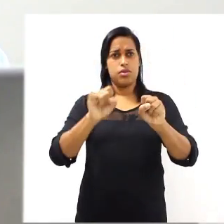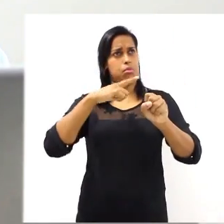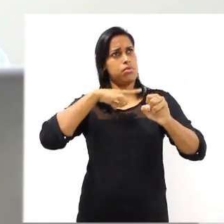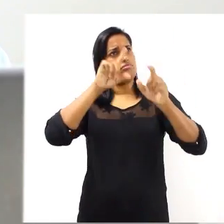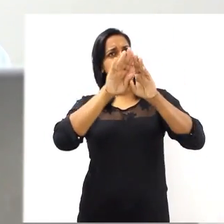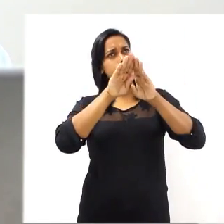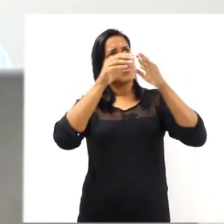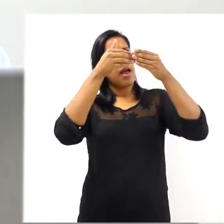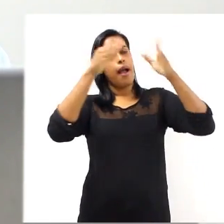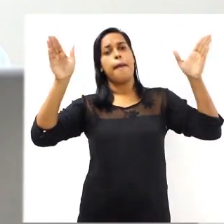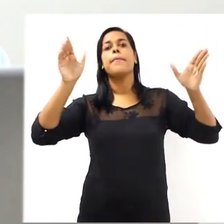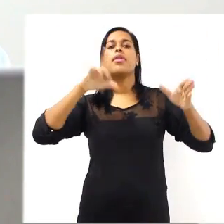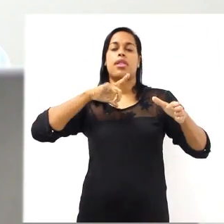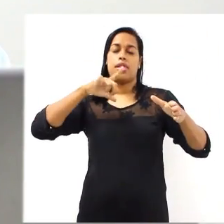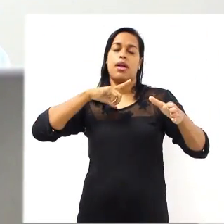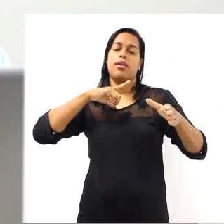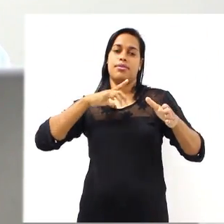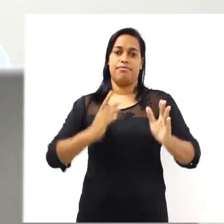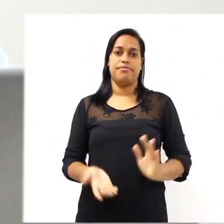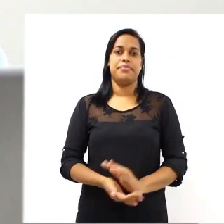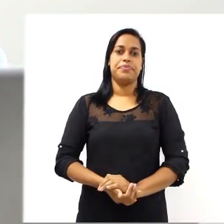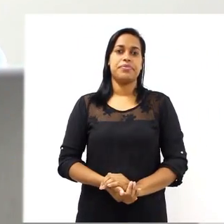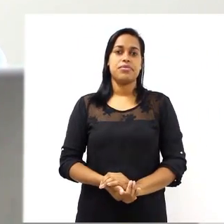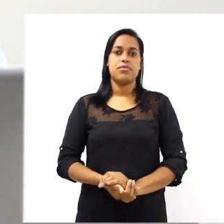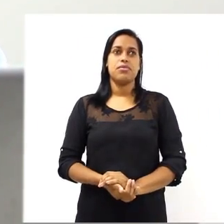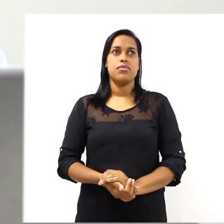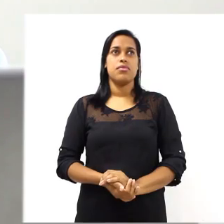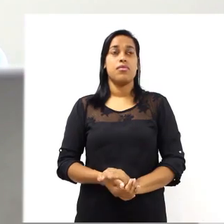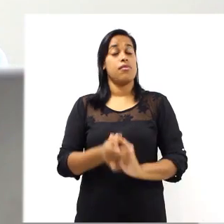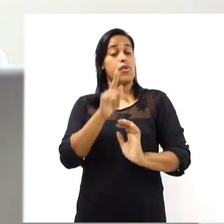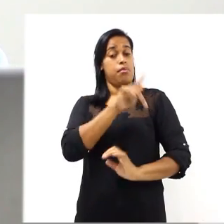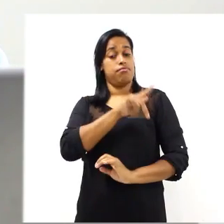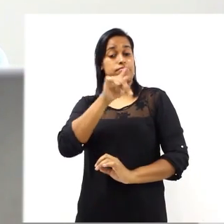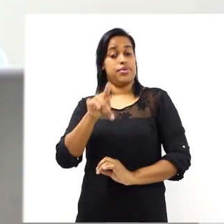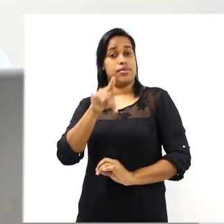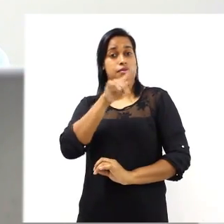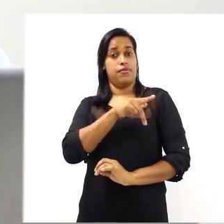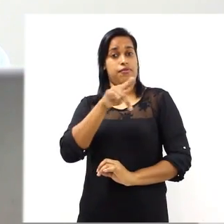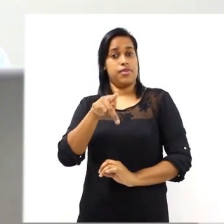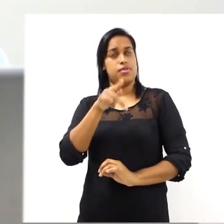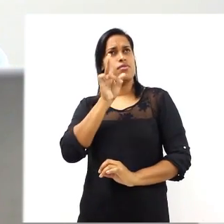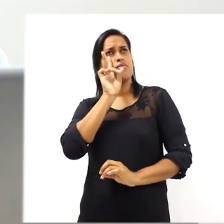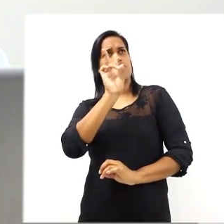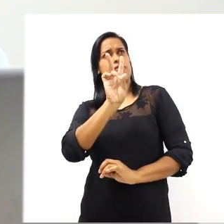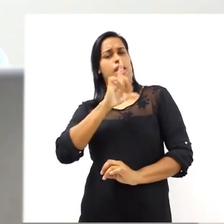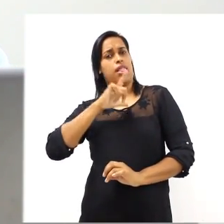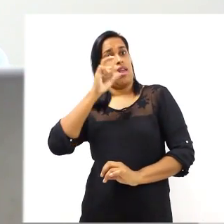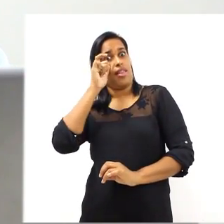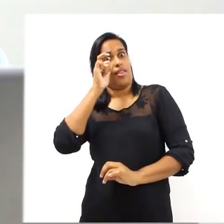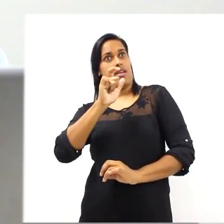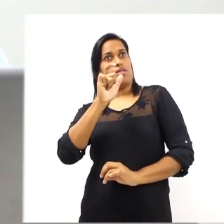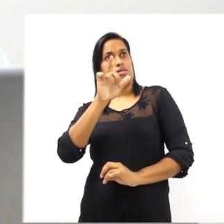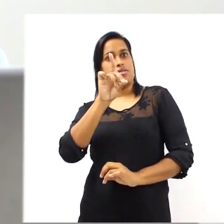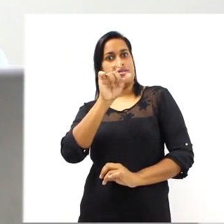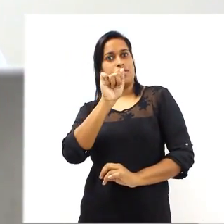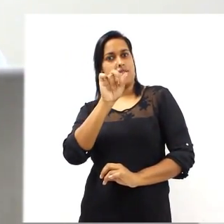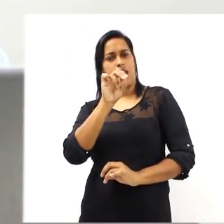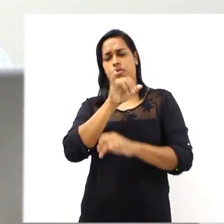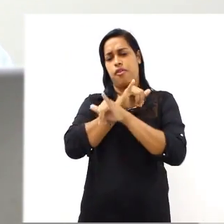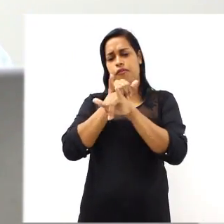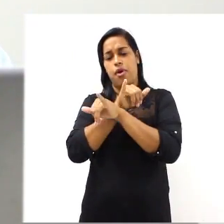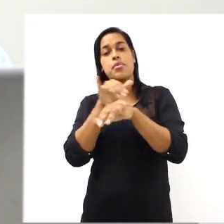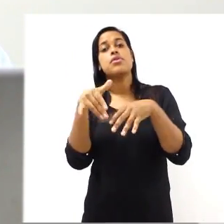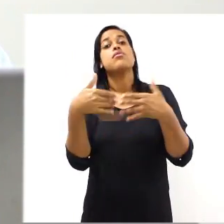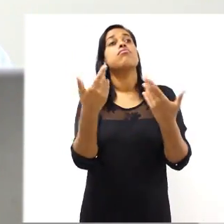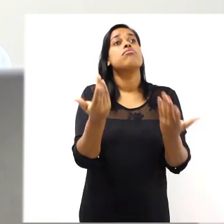por baixo. Os dados que o professor têm o interesse de visualizar não são os mesmos que